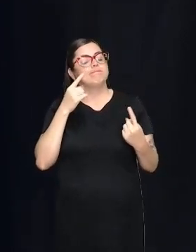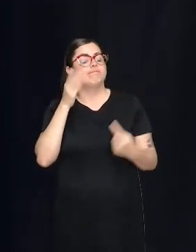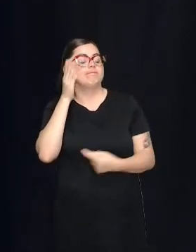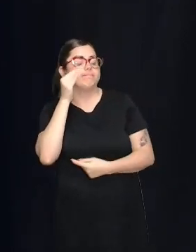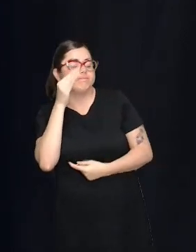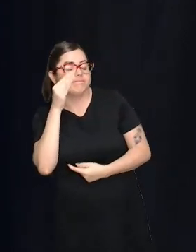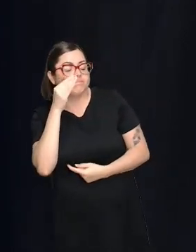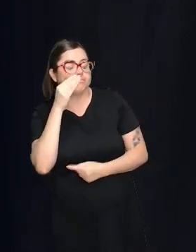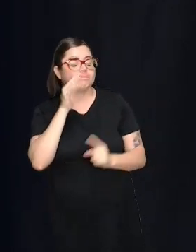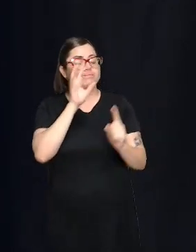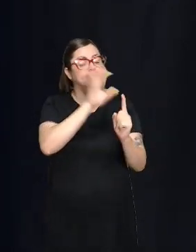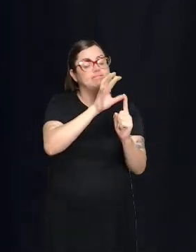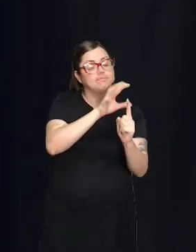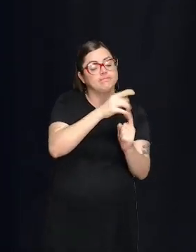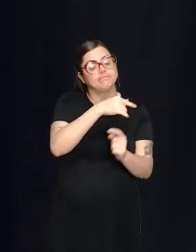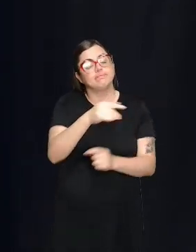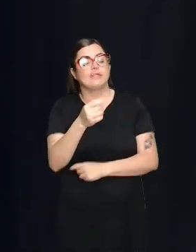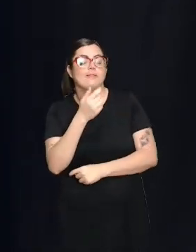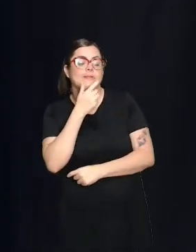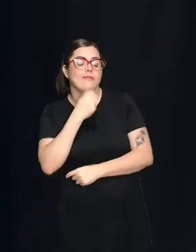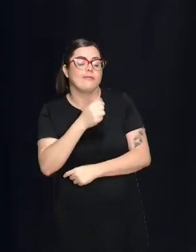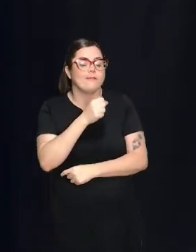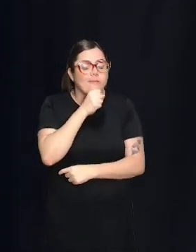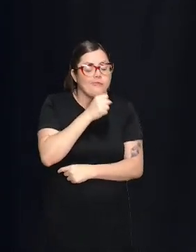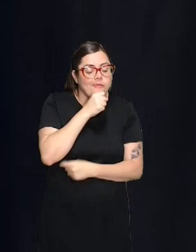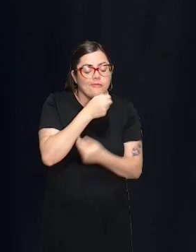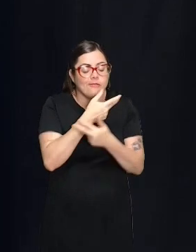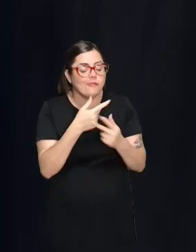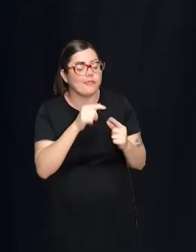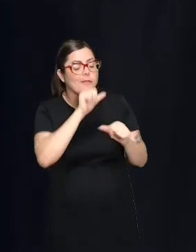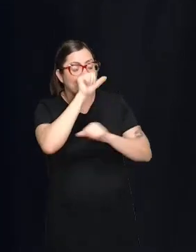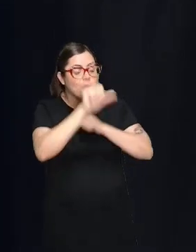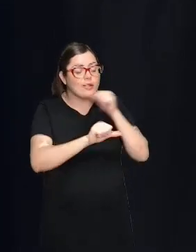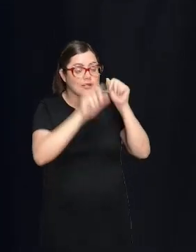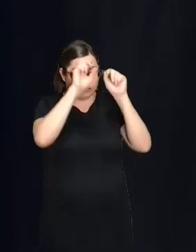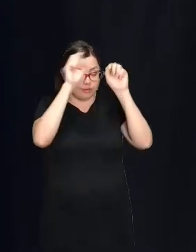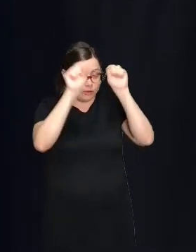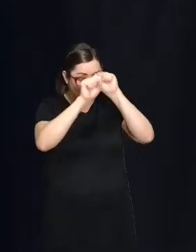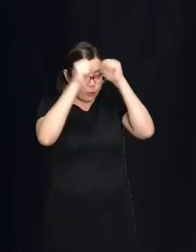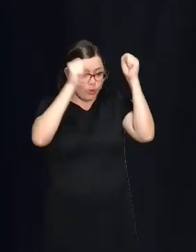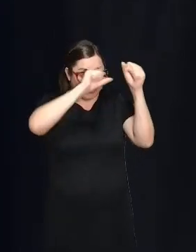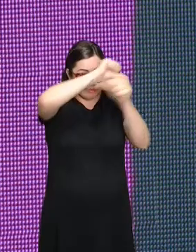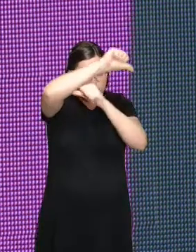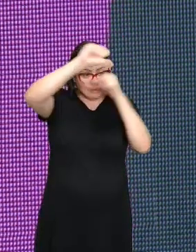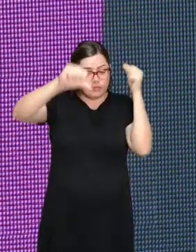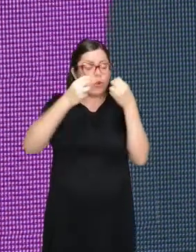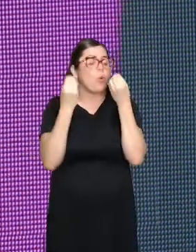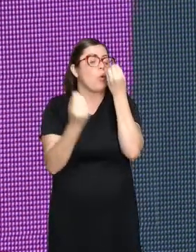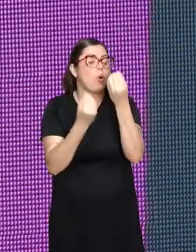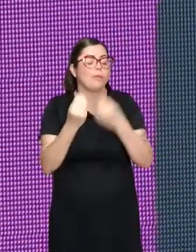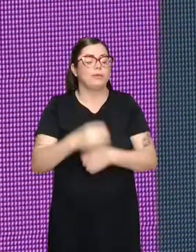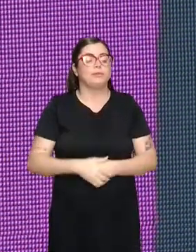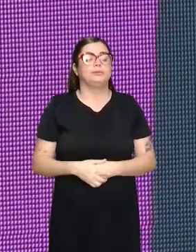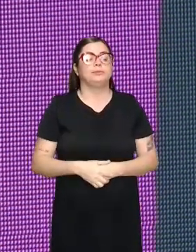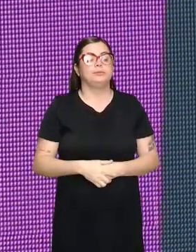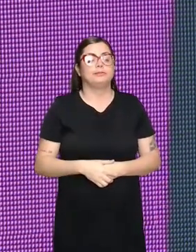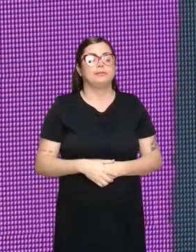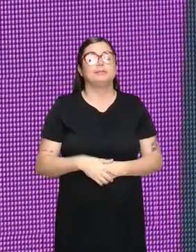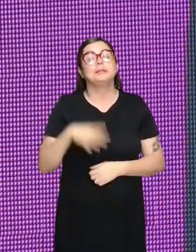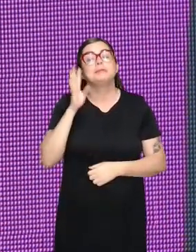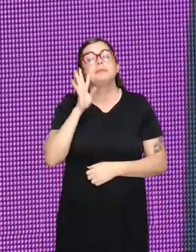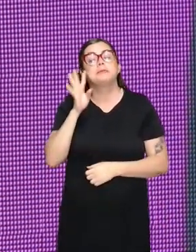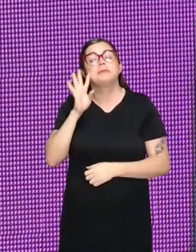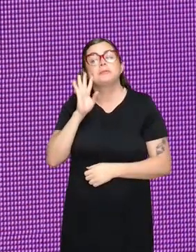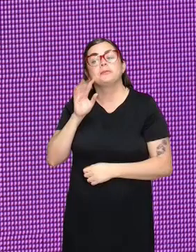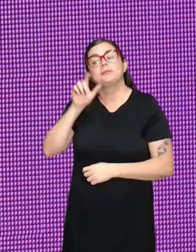avós, desmistificar, mostrar que é possível, como que é um pouquinho? Legal, Carol. Acho que o maior